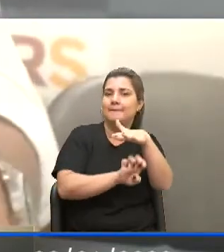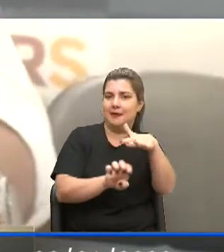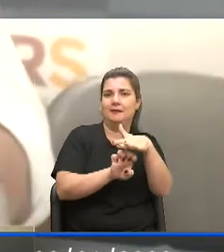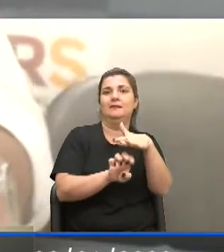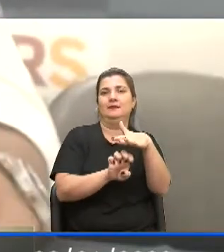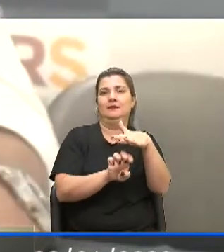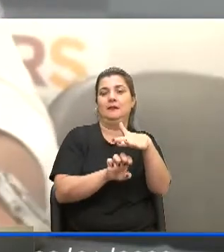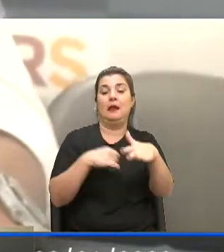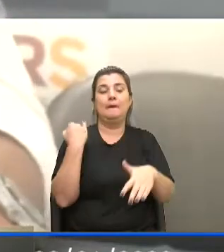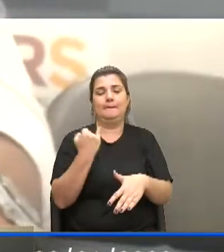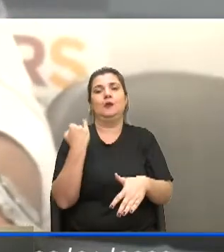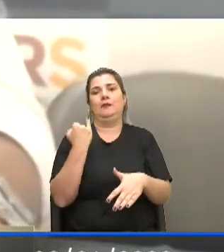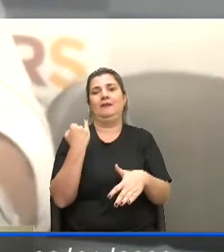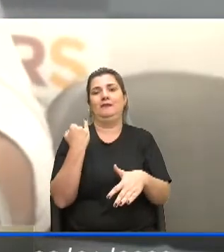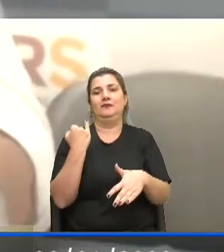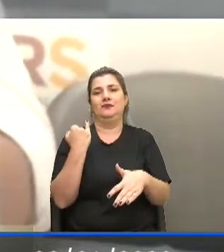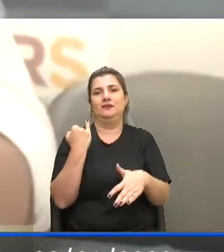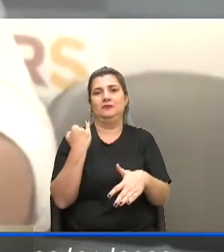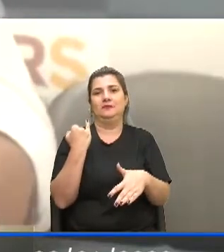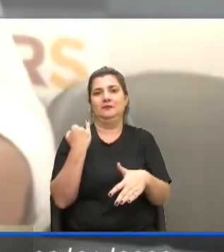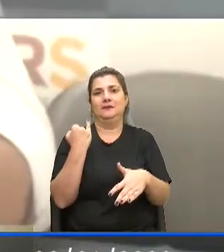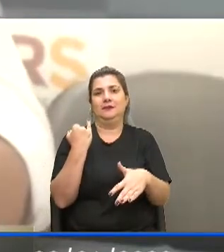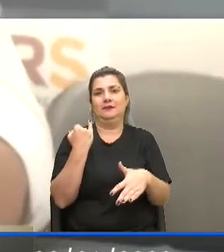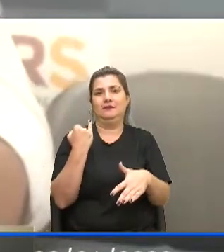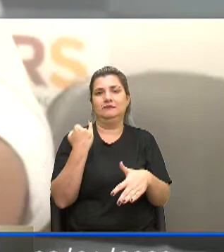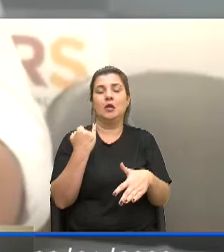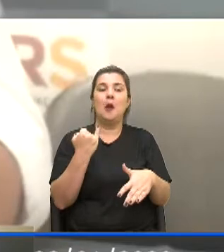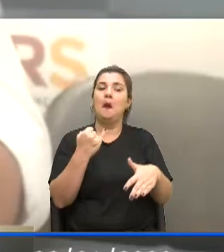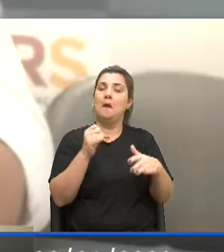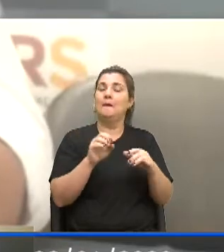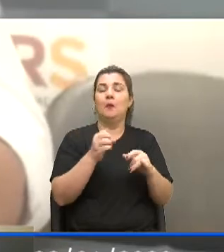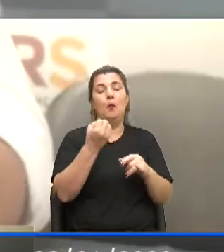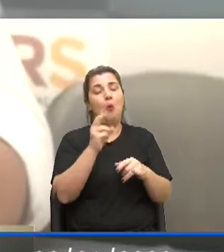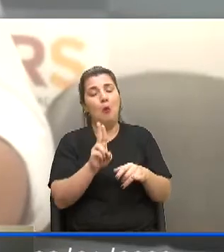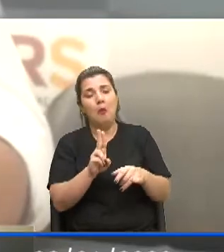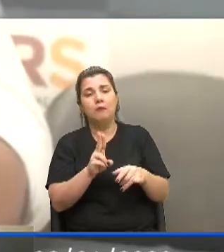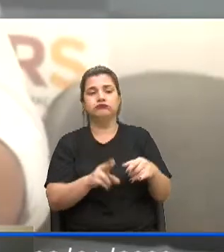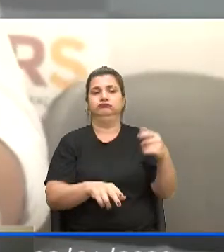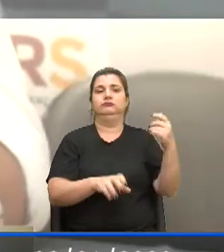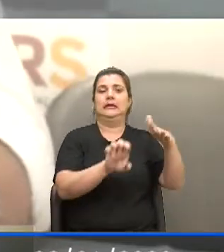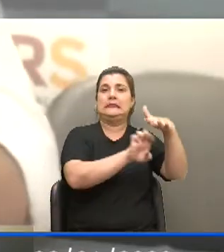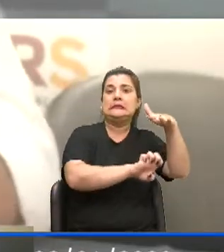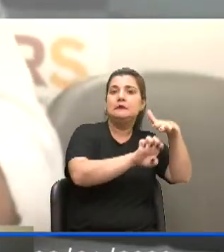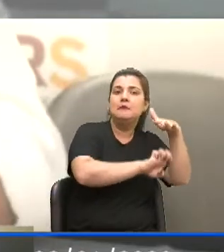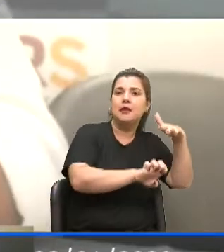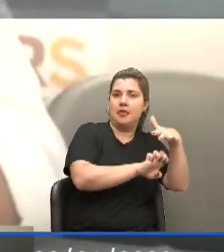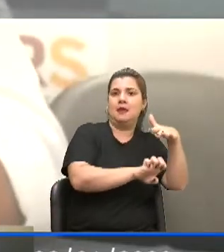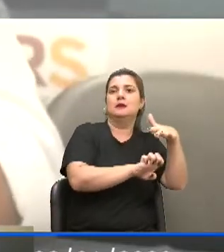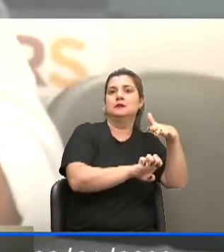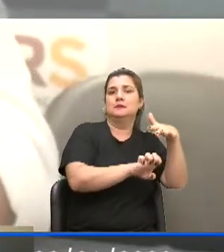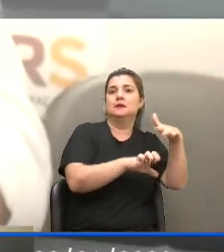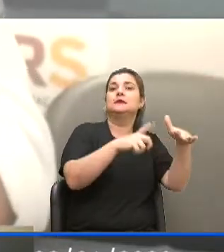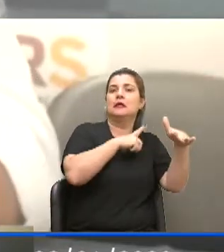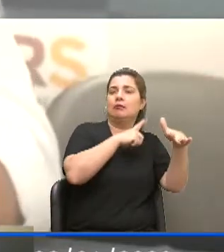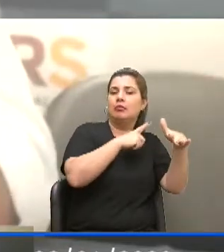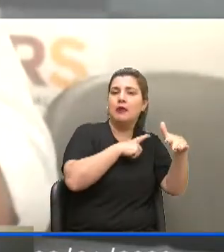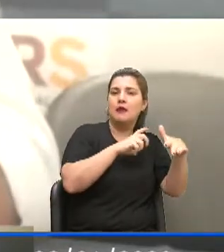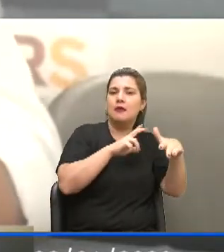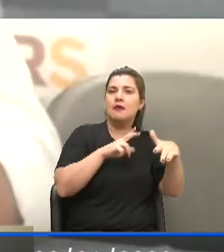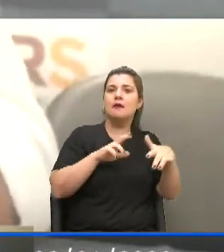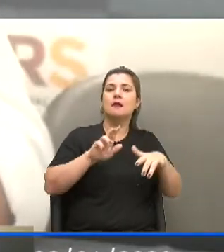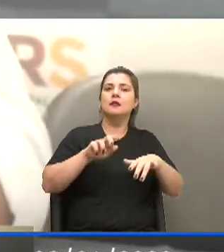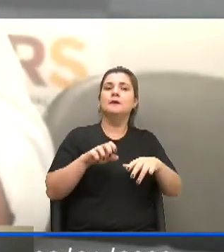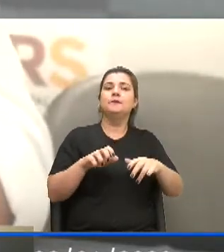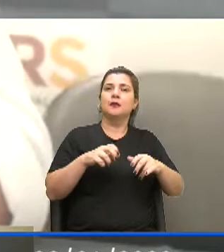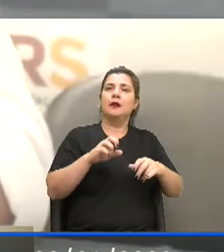tenha. Então, essas medidas, tanto para as empresas adotar medidas de reforço de higiene,